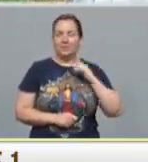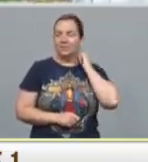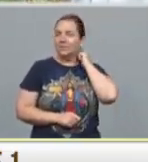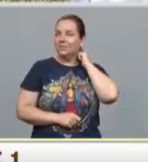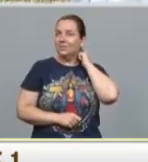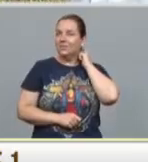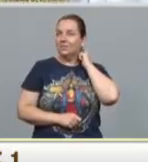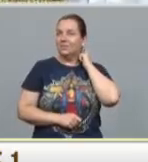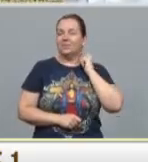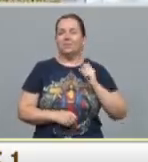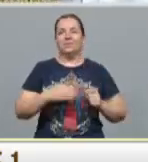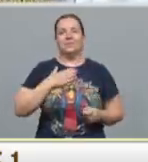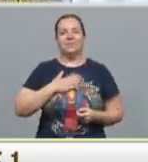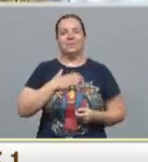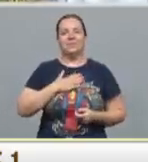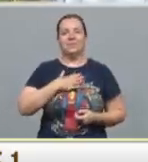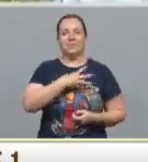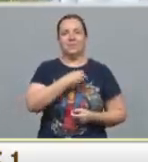Filhos e filhas,